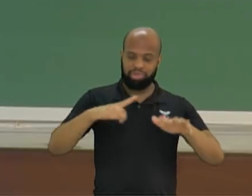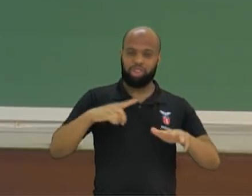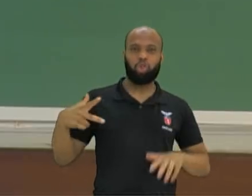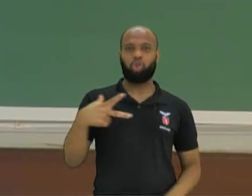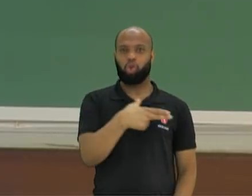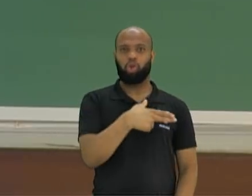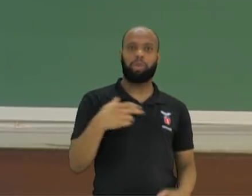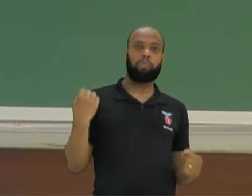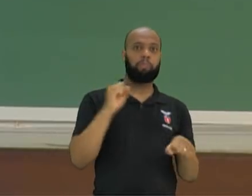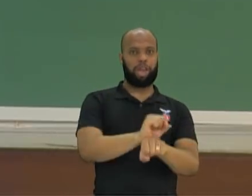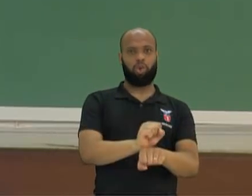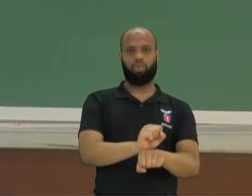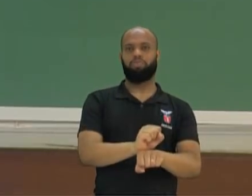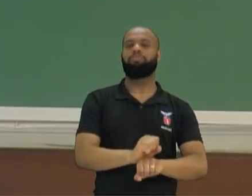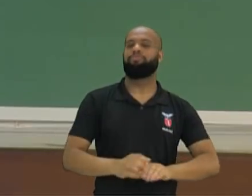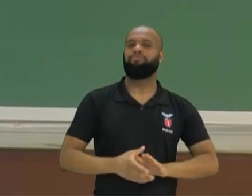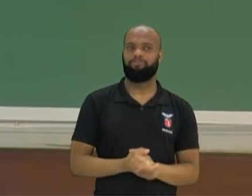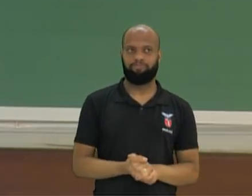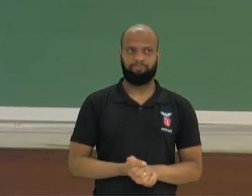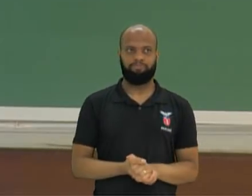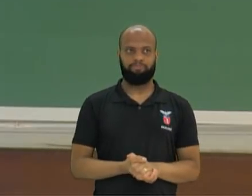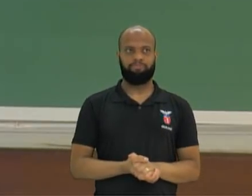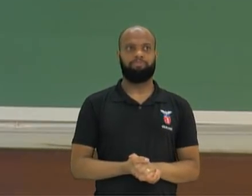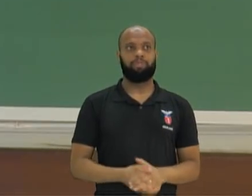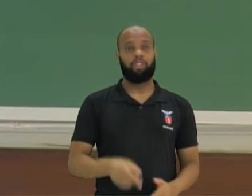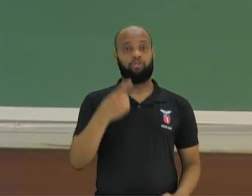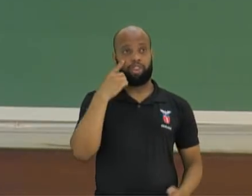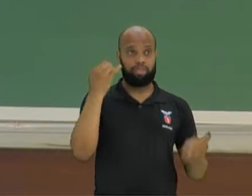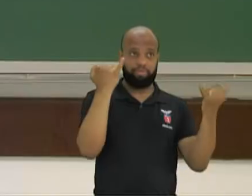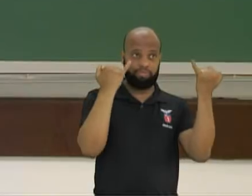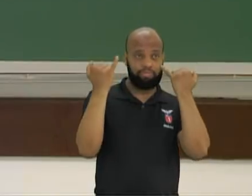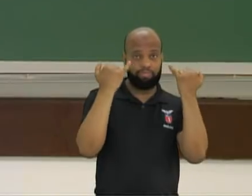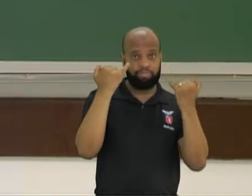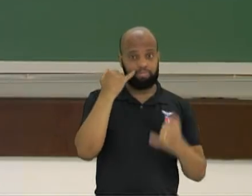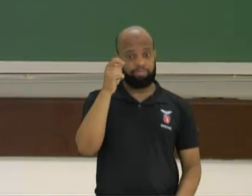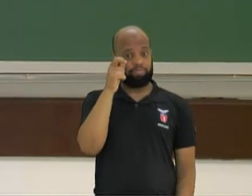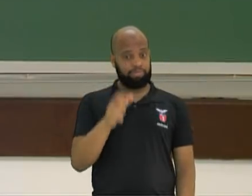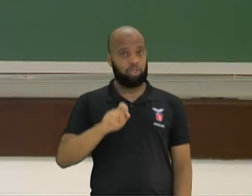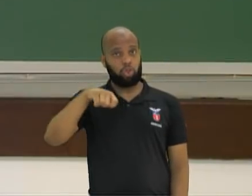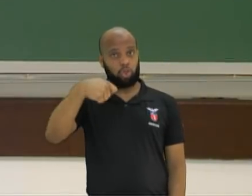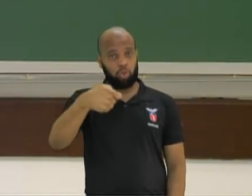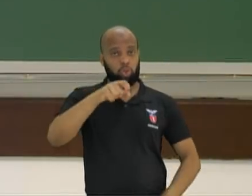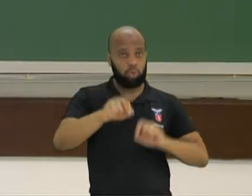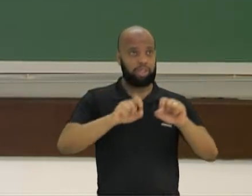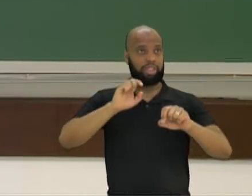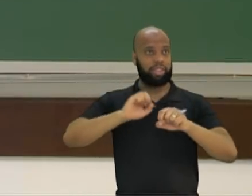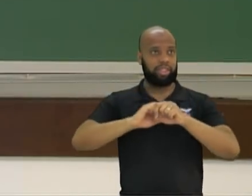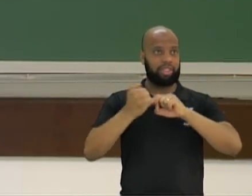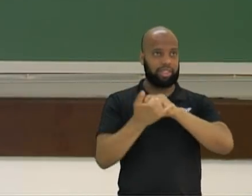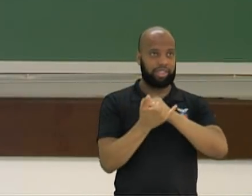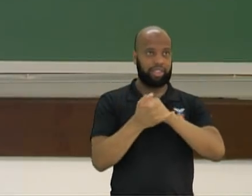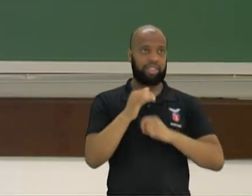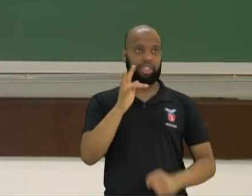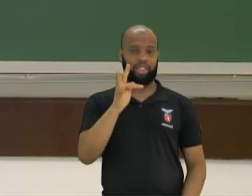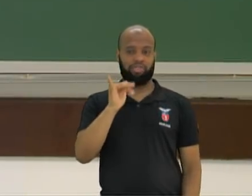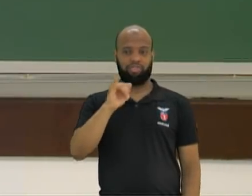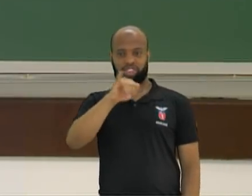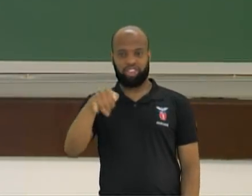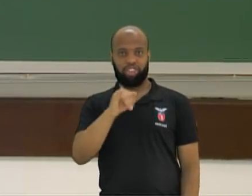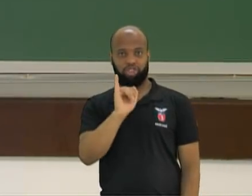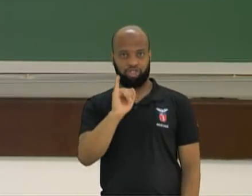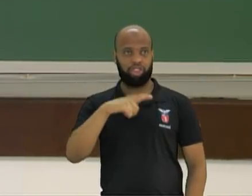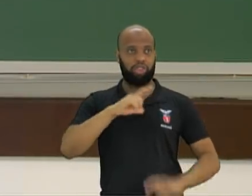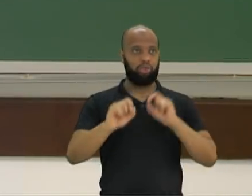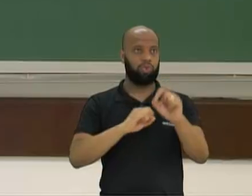recessão histórica. Aqui a notícia interessante sobre as Ilhas Fiji, né, que possivelmente